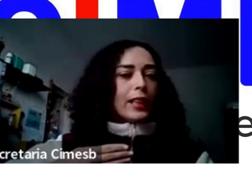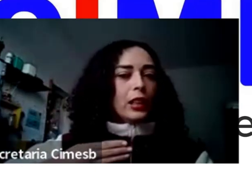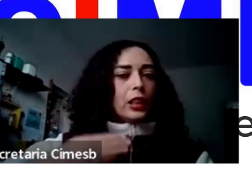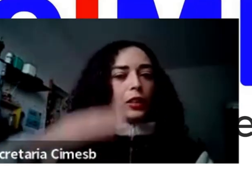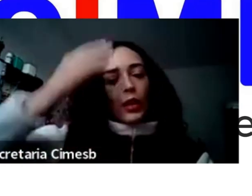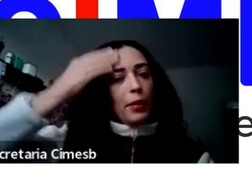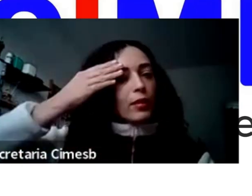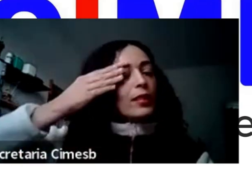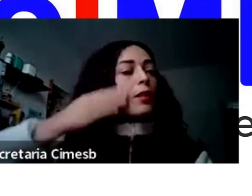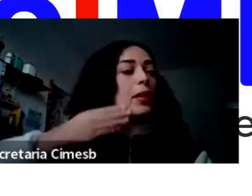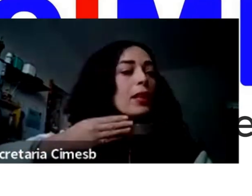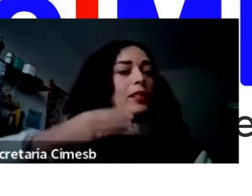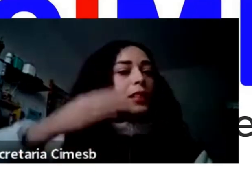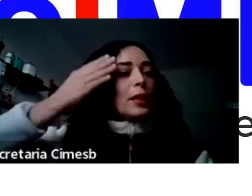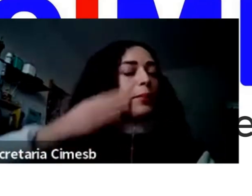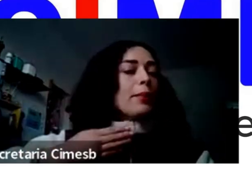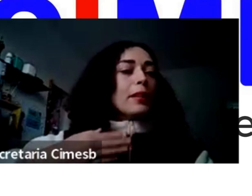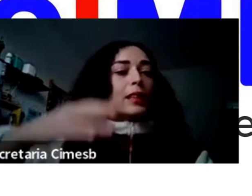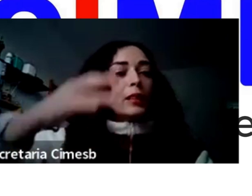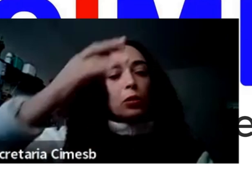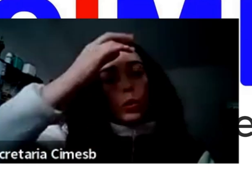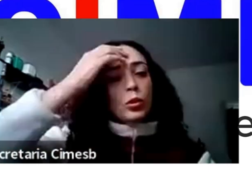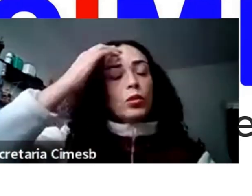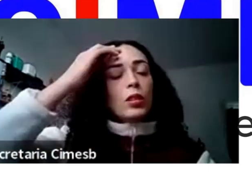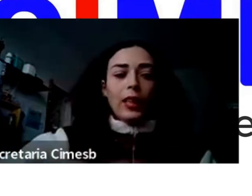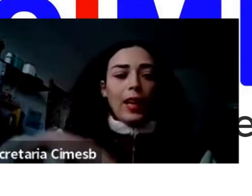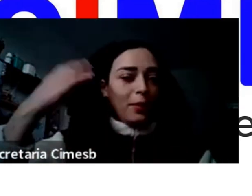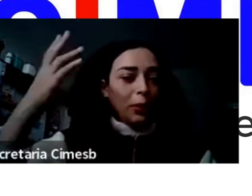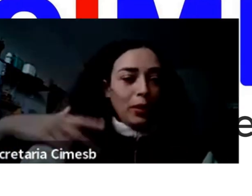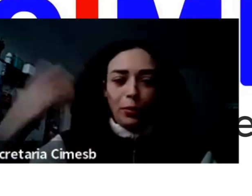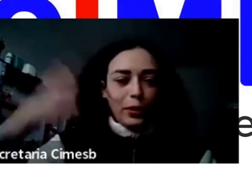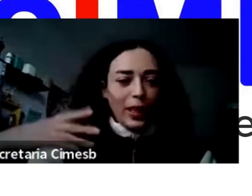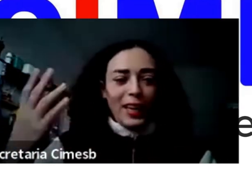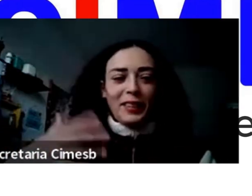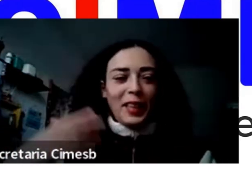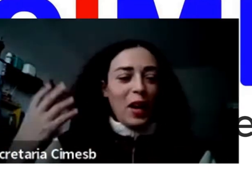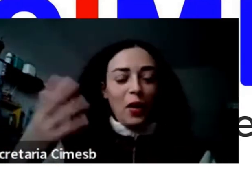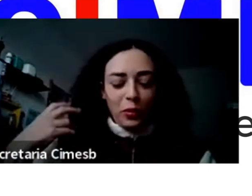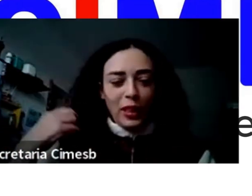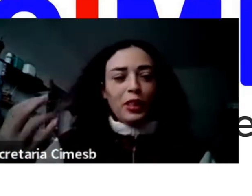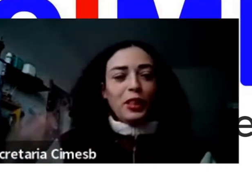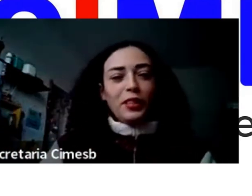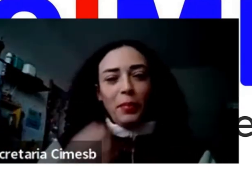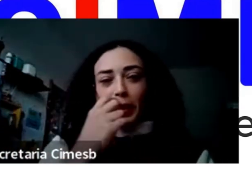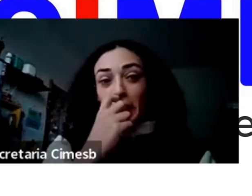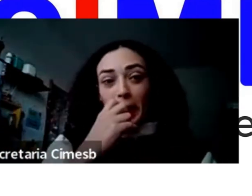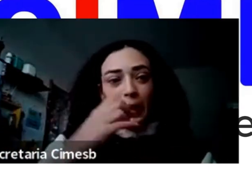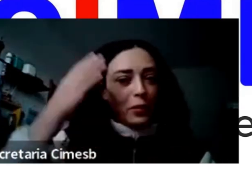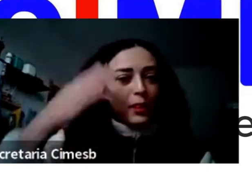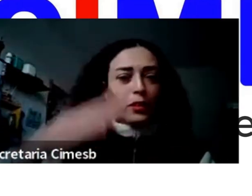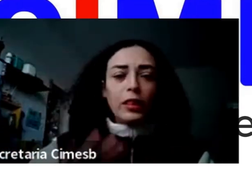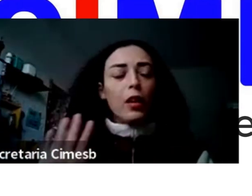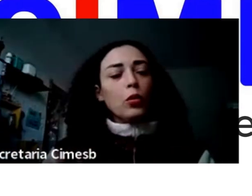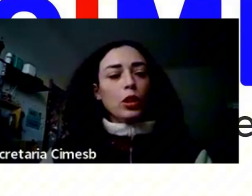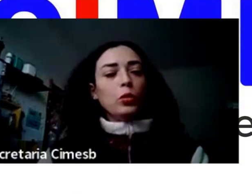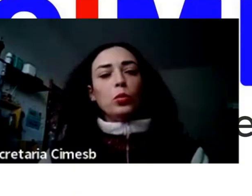dessa característica do cabelo assim, ó, bem perto aqui do rosto. Só que aí eu mudei e tal, os cachinhos